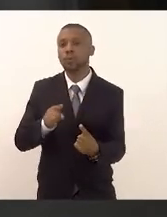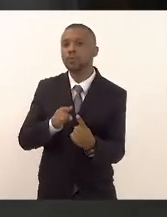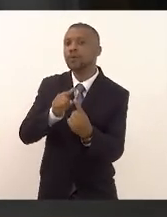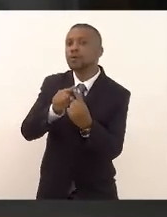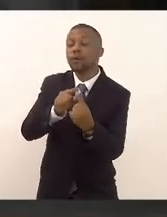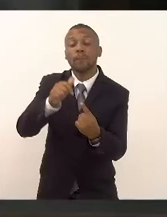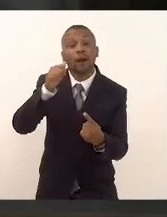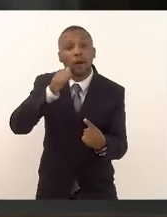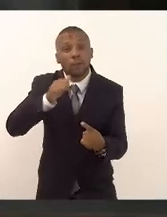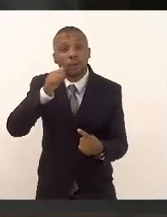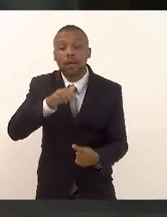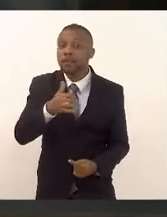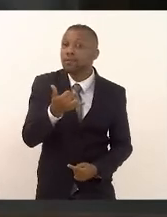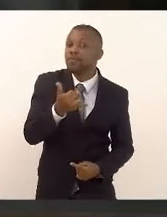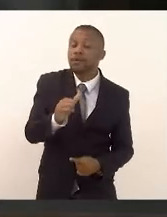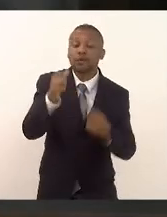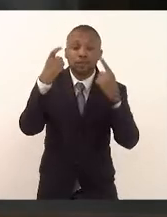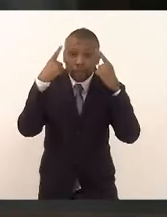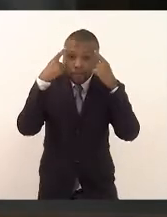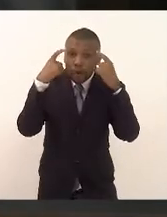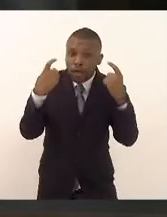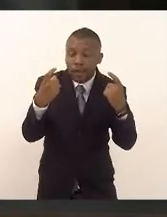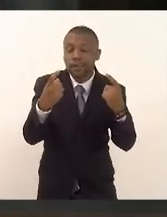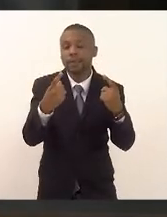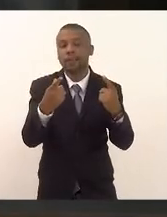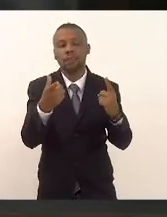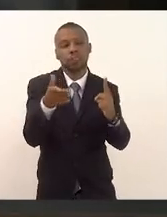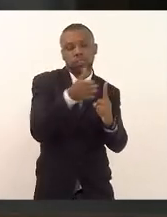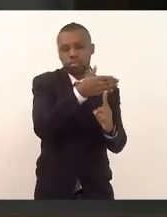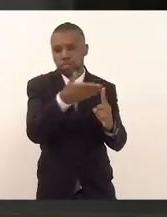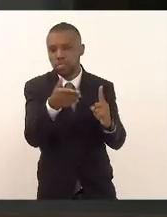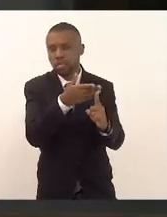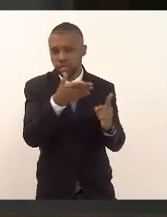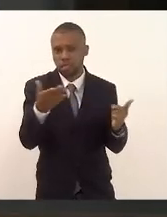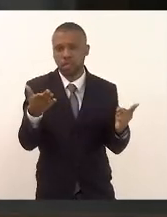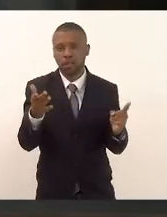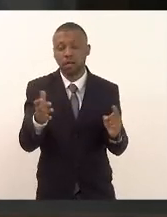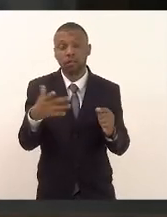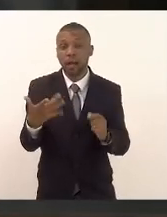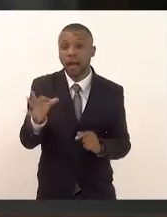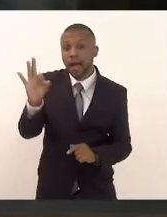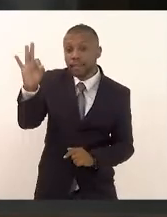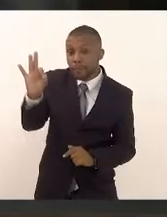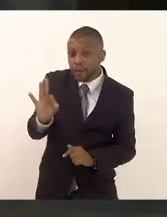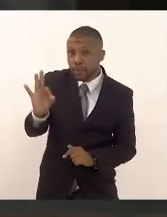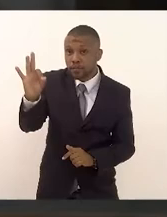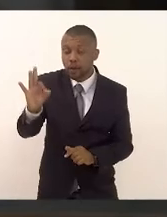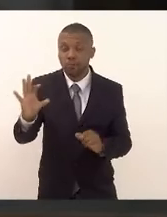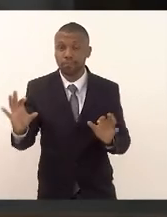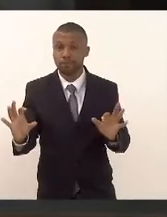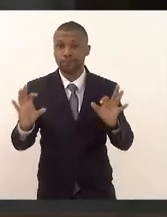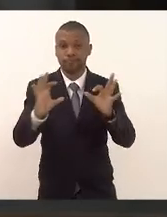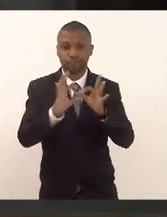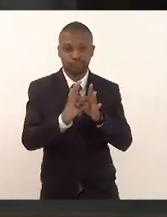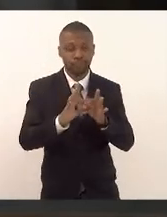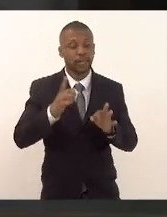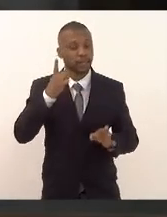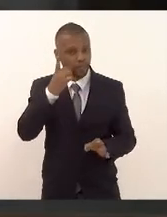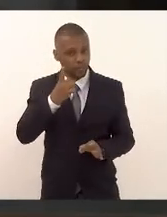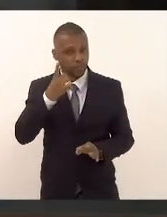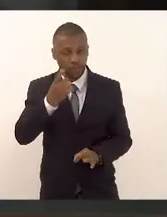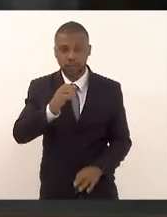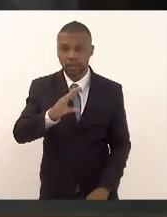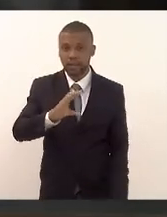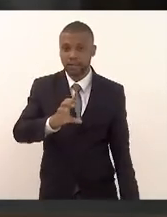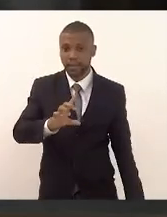para mulheres vítimas de violência doméstica. Esse percentual é agregado pela deputada Célia Jordão